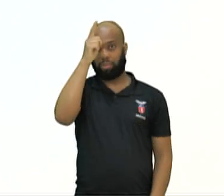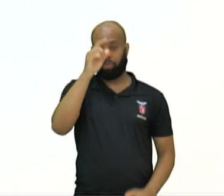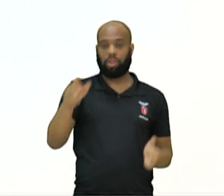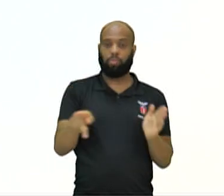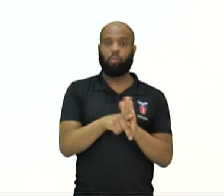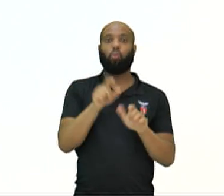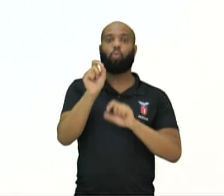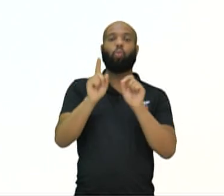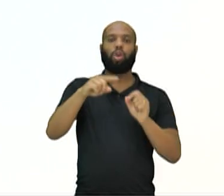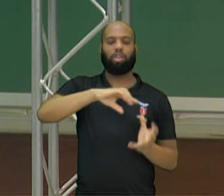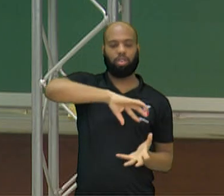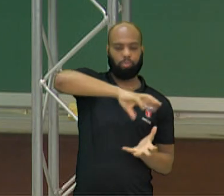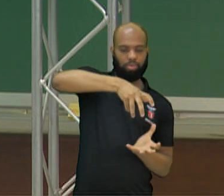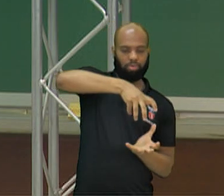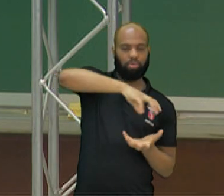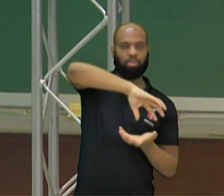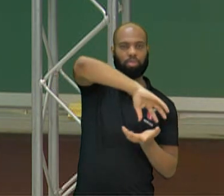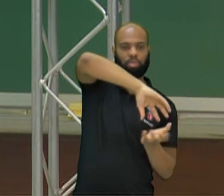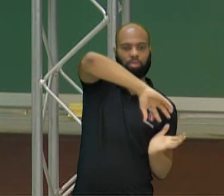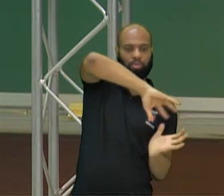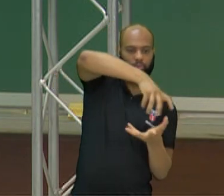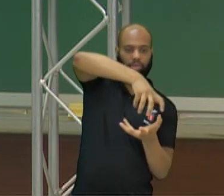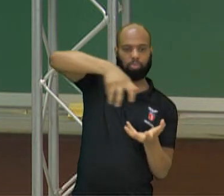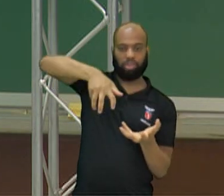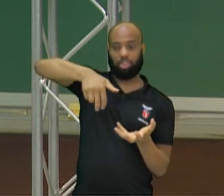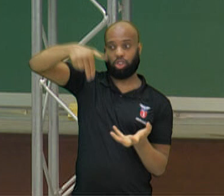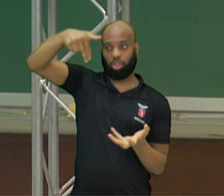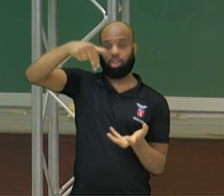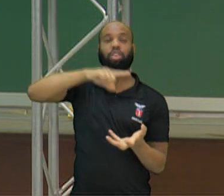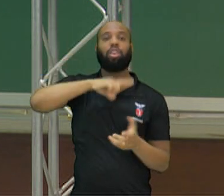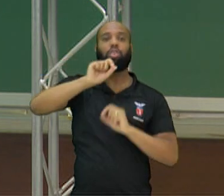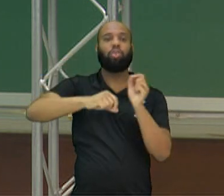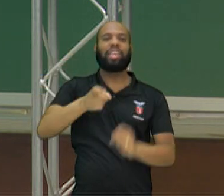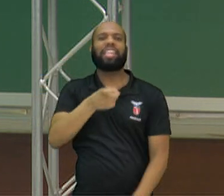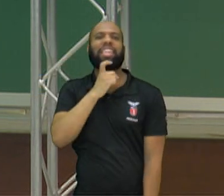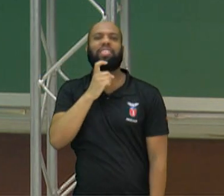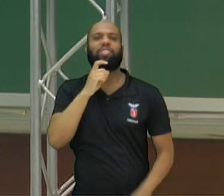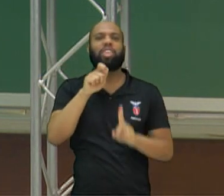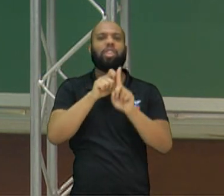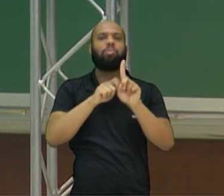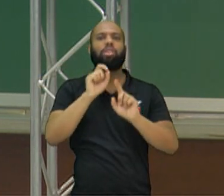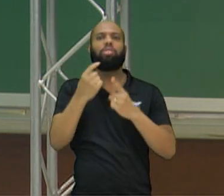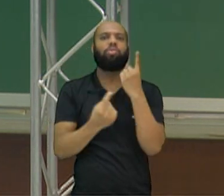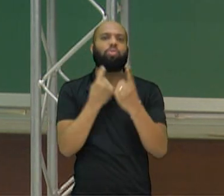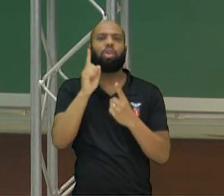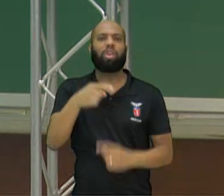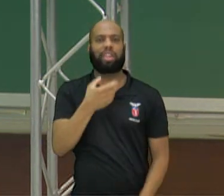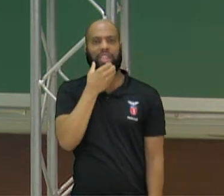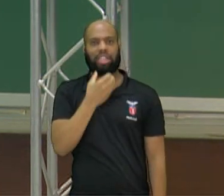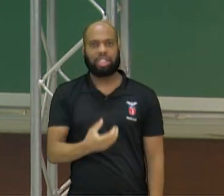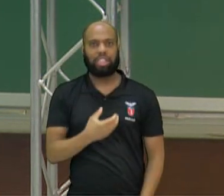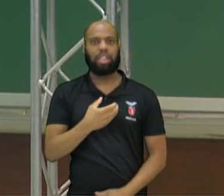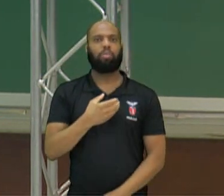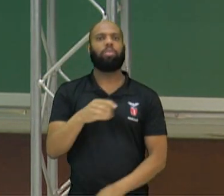No hemisfério norte, nós temos o inverno nos meses de dezembro, janeiro e fevereiro.